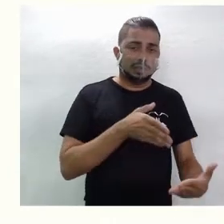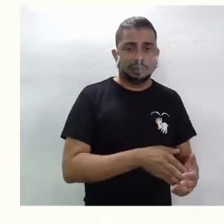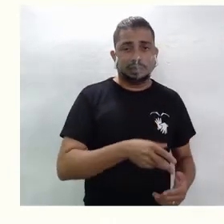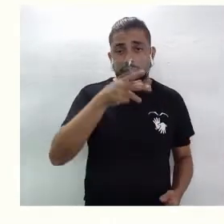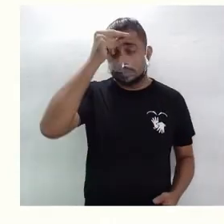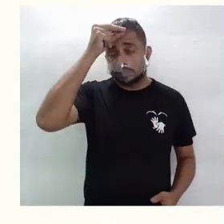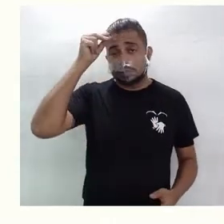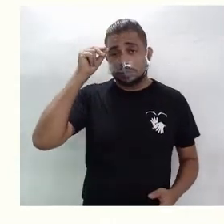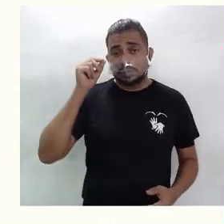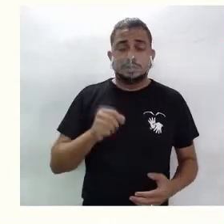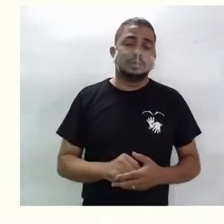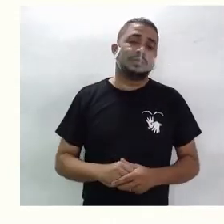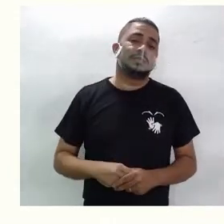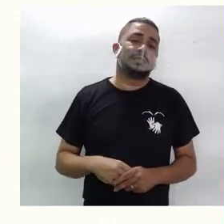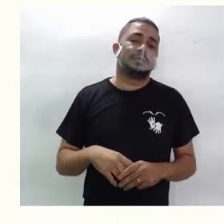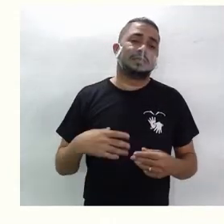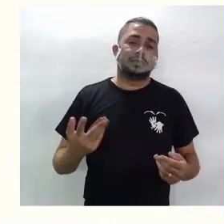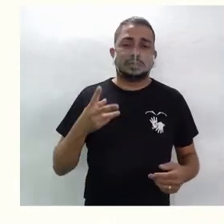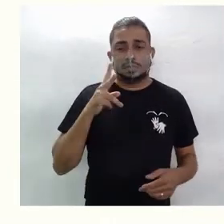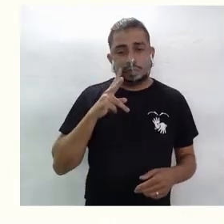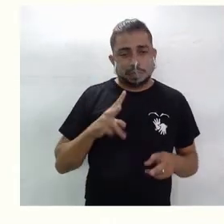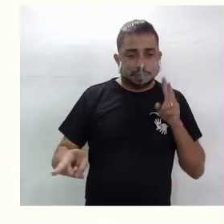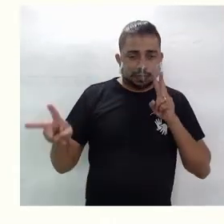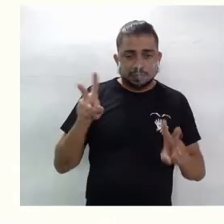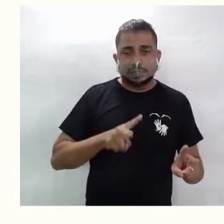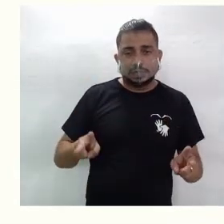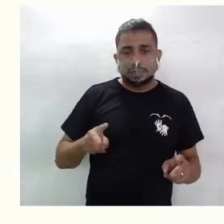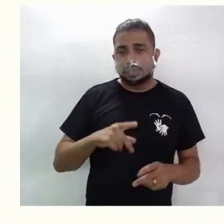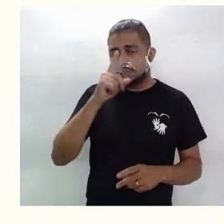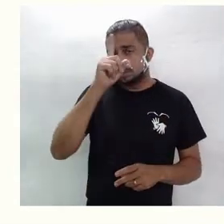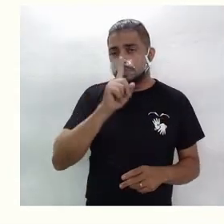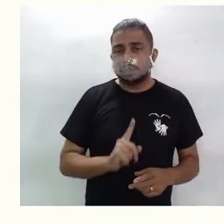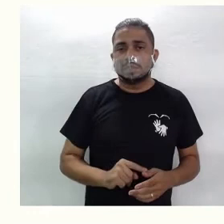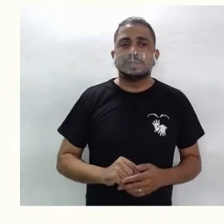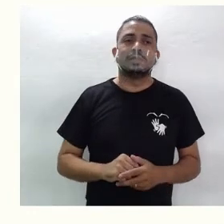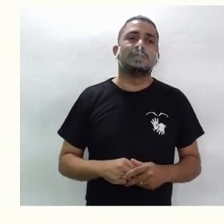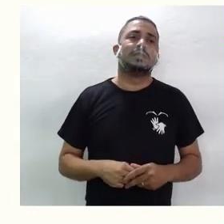conseguindo identificar tanto. Aí você vai em amarelo, que são